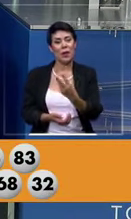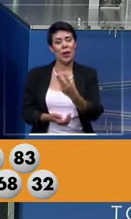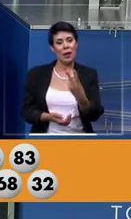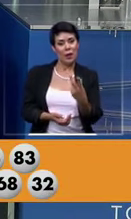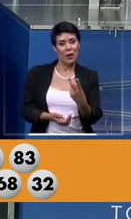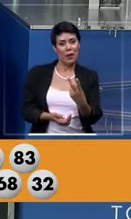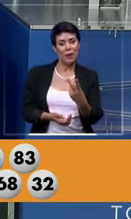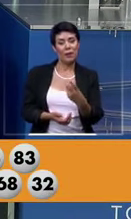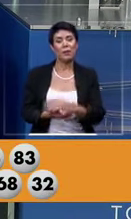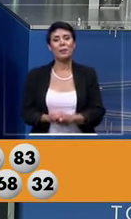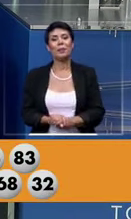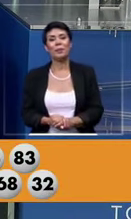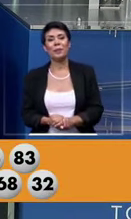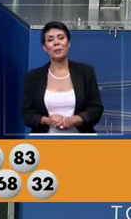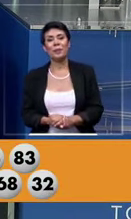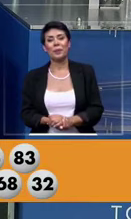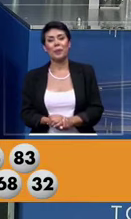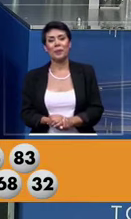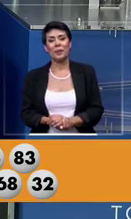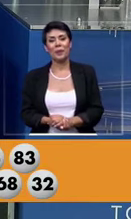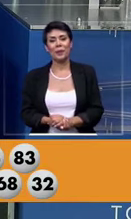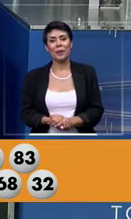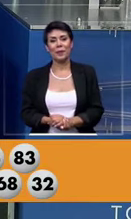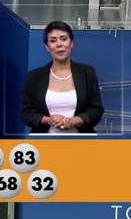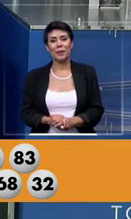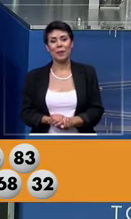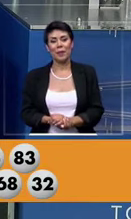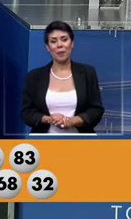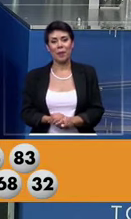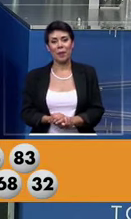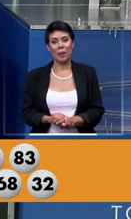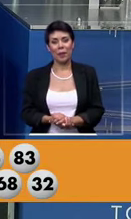Amarela, 32.